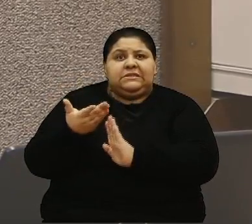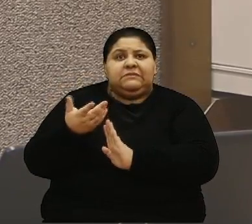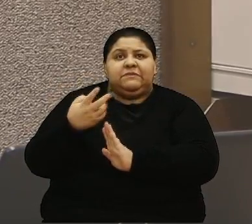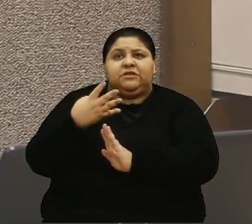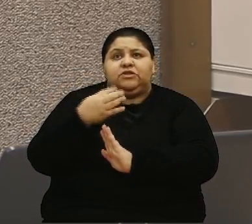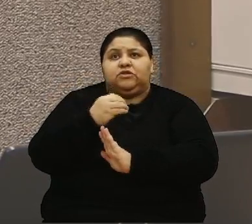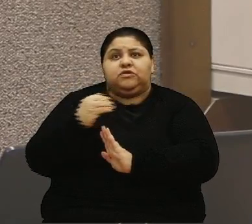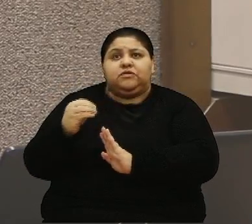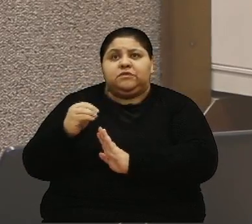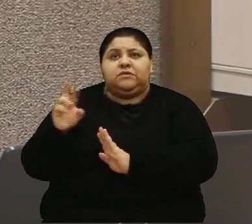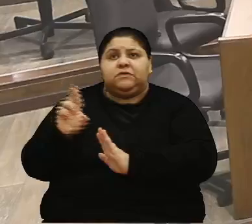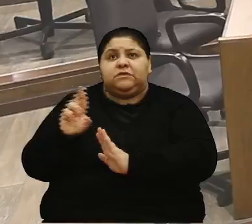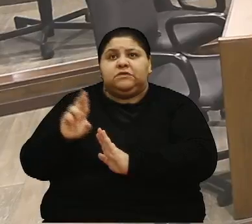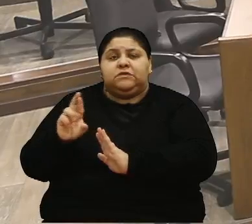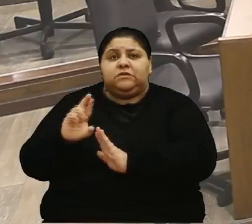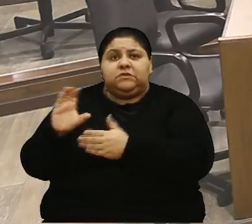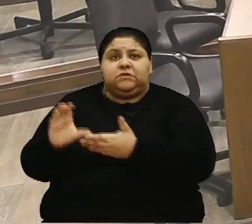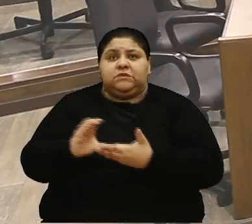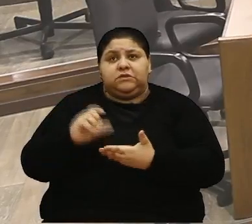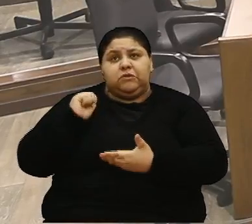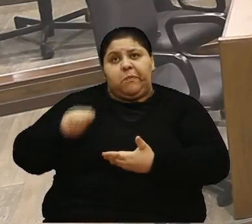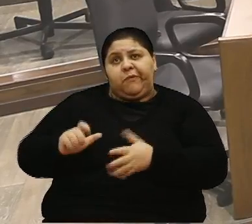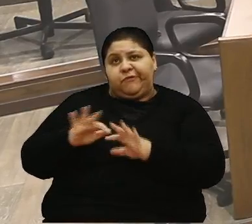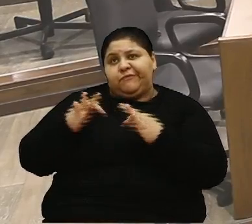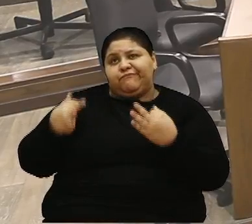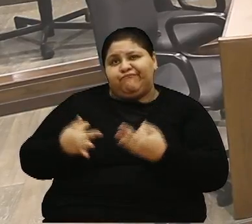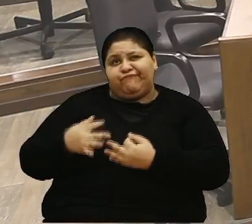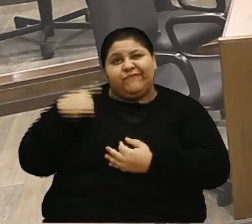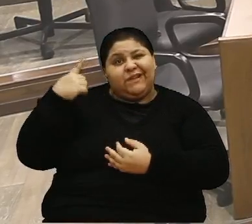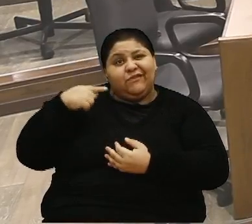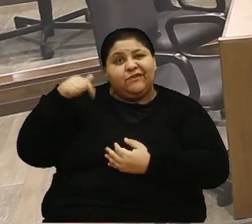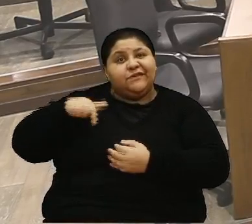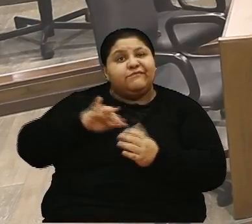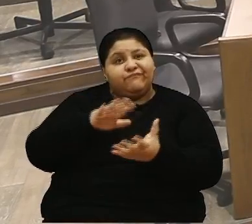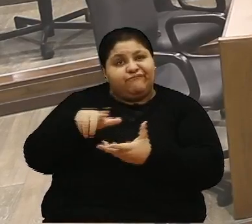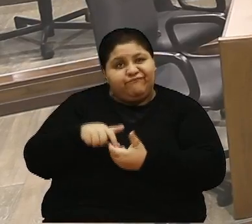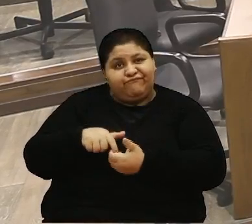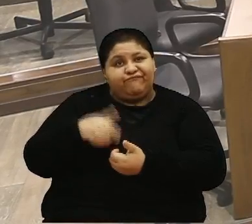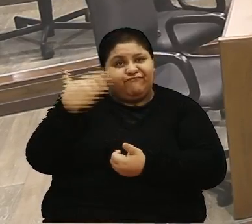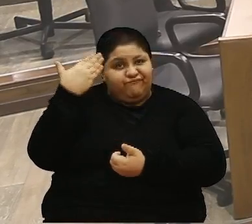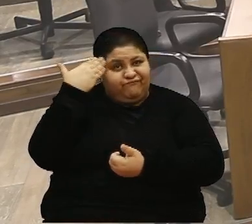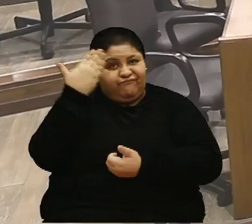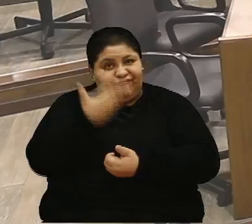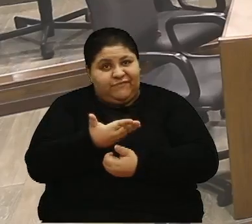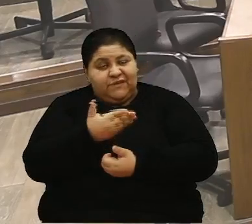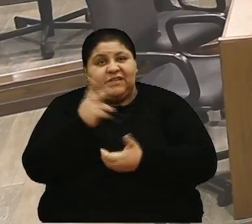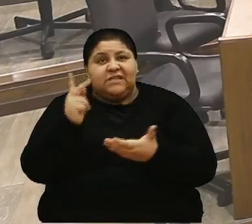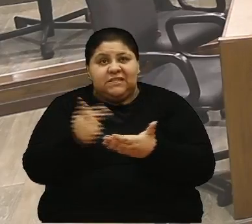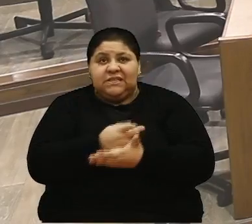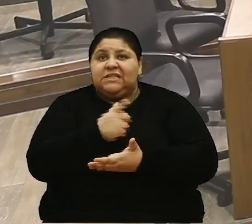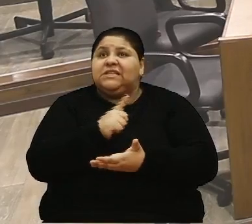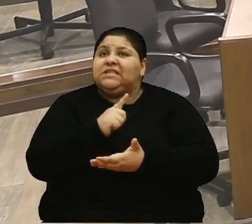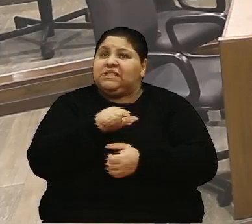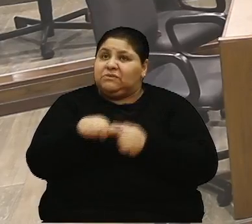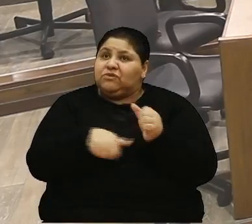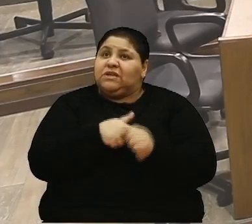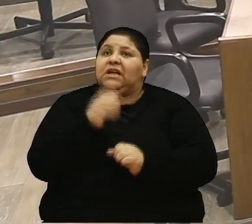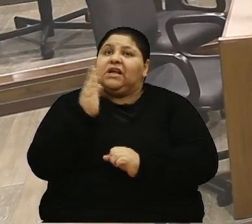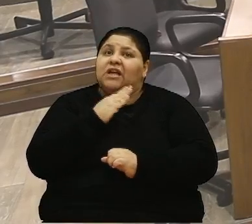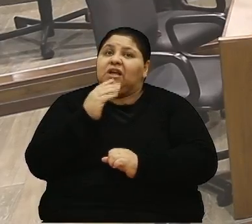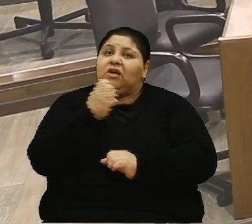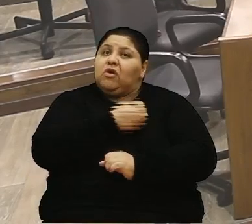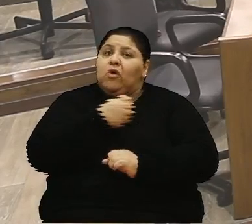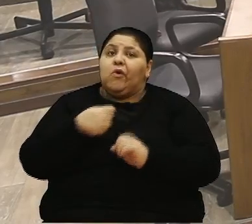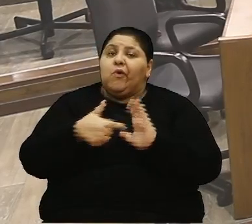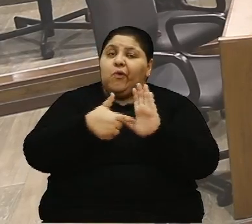o nosso mundo. Obrigado pela gentileza. A senhora sabe, vereadora Daiane, que se houver qualquer falha, tem que ser corrigida imediatamente. Os números